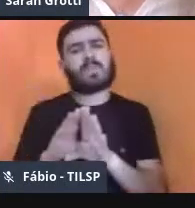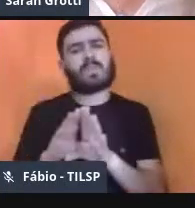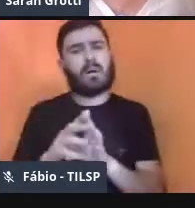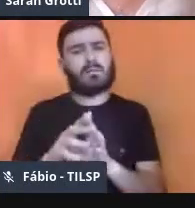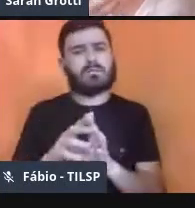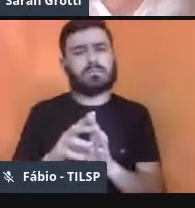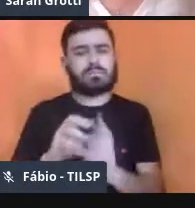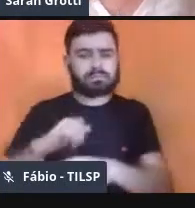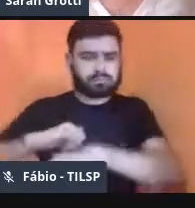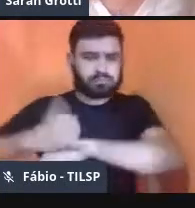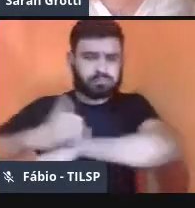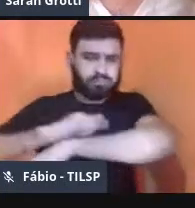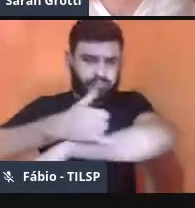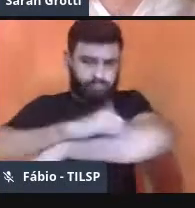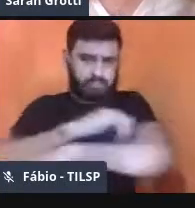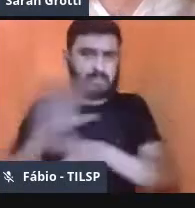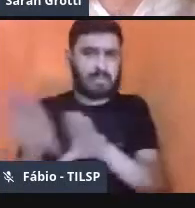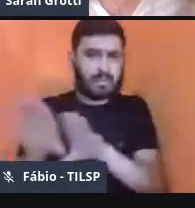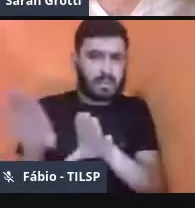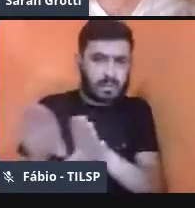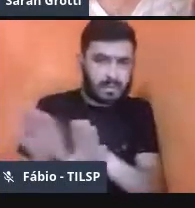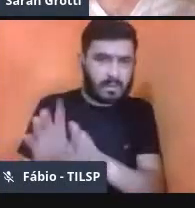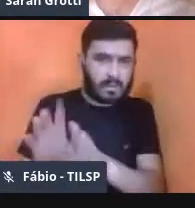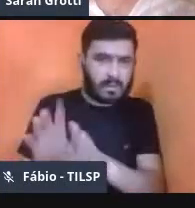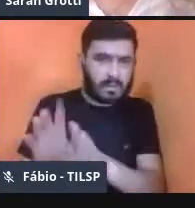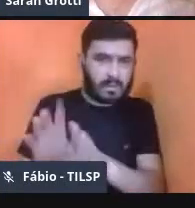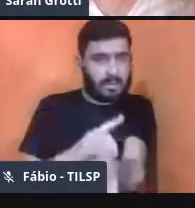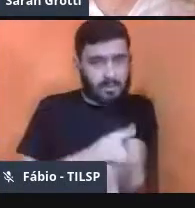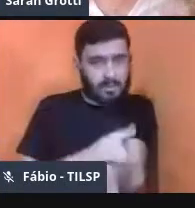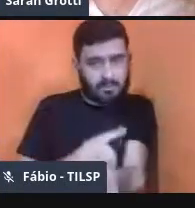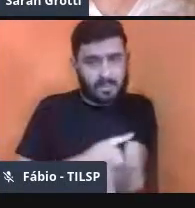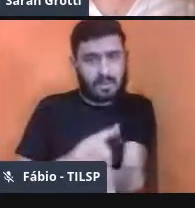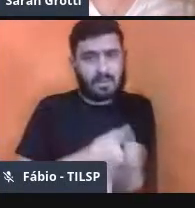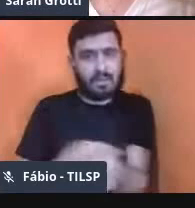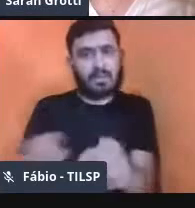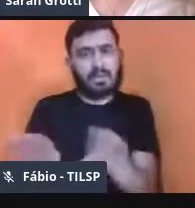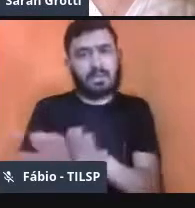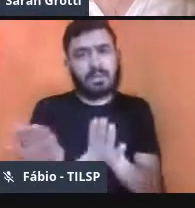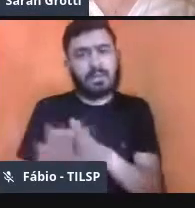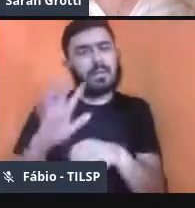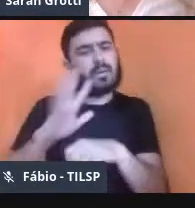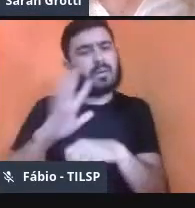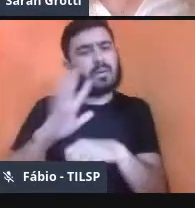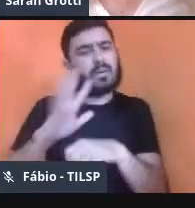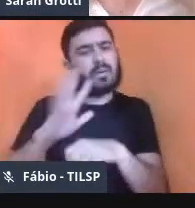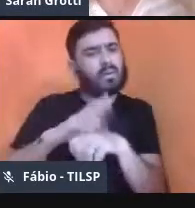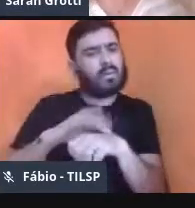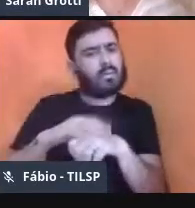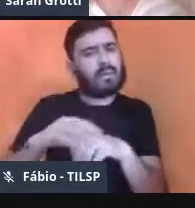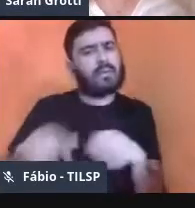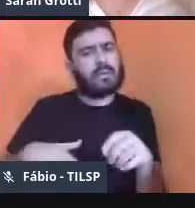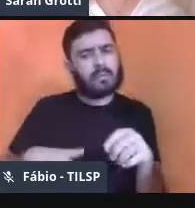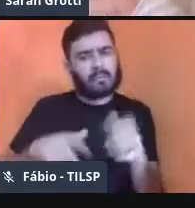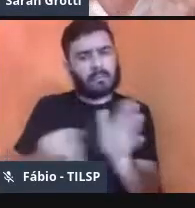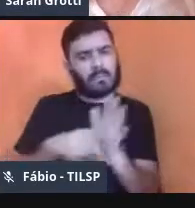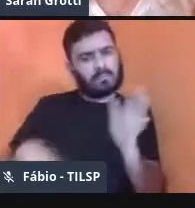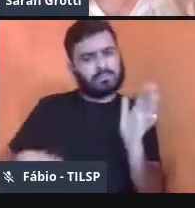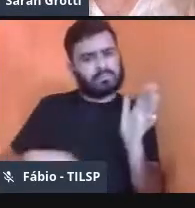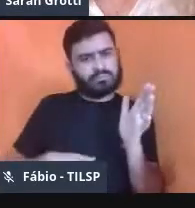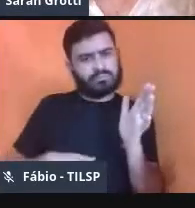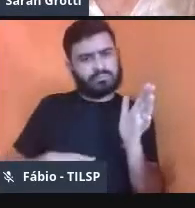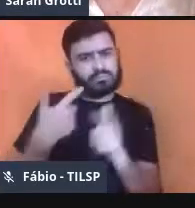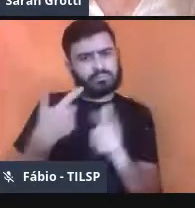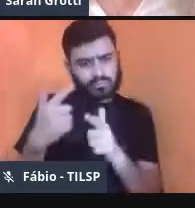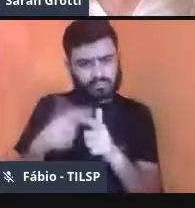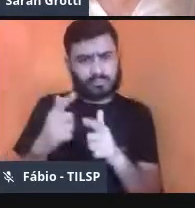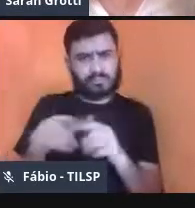diabetes mellitus, doença na vesícula, diminuição das doenças da vesícula biliar e hipertensão arterial. Isso